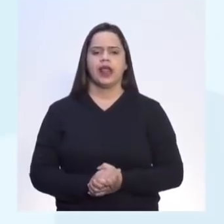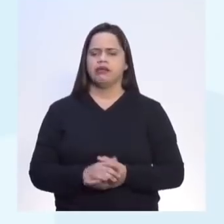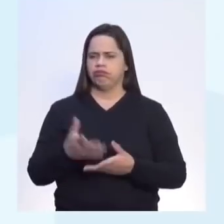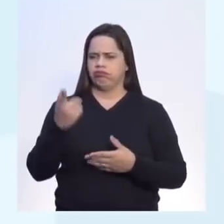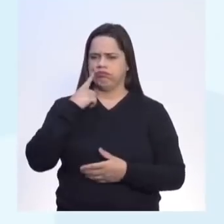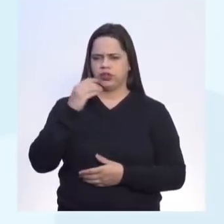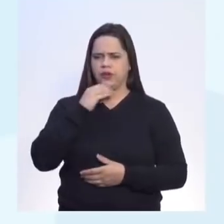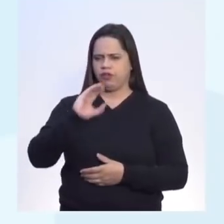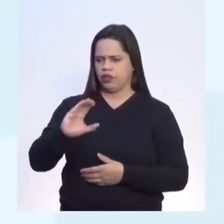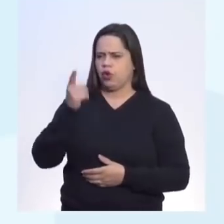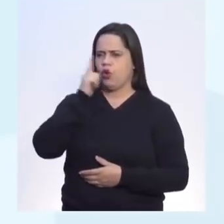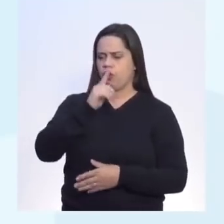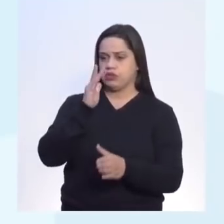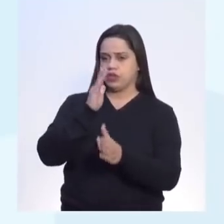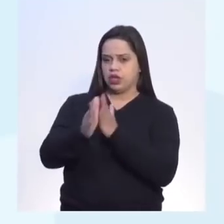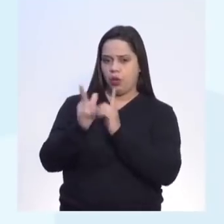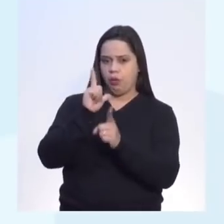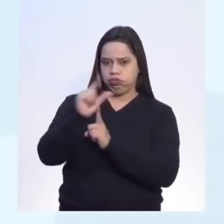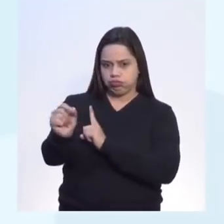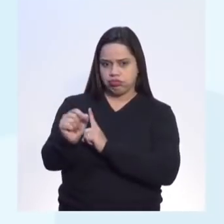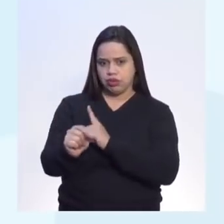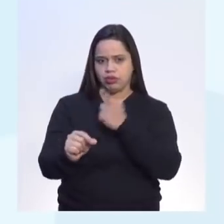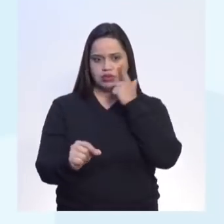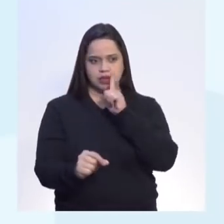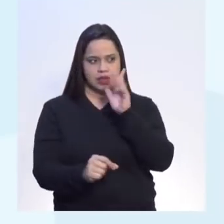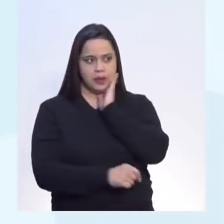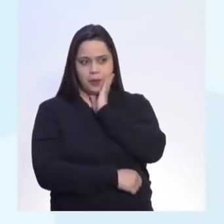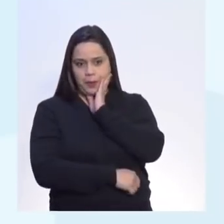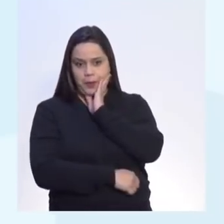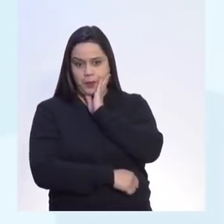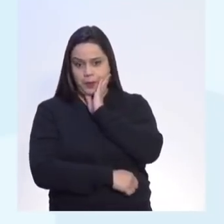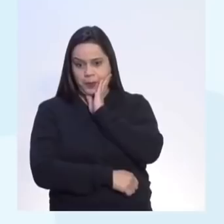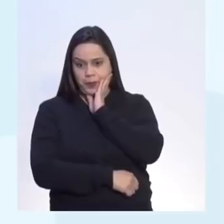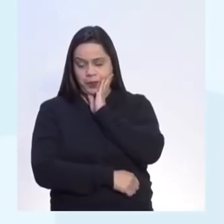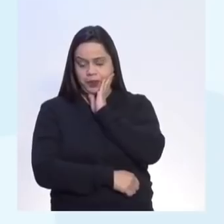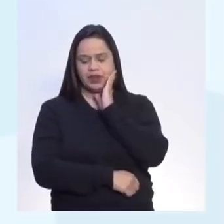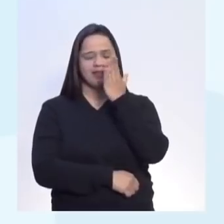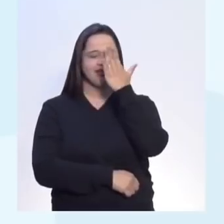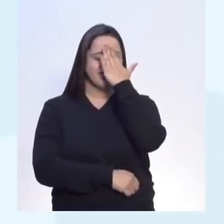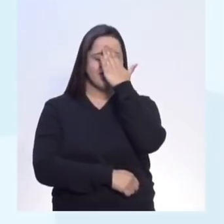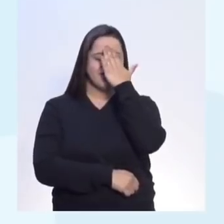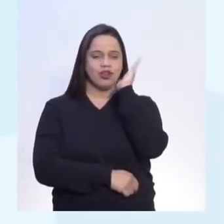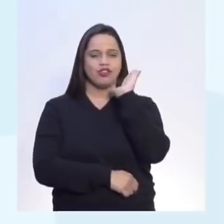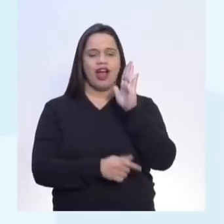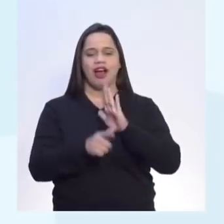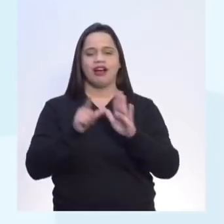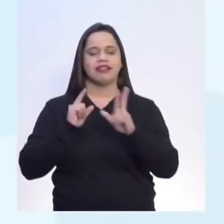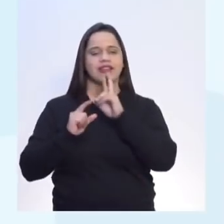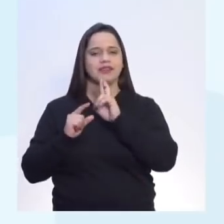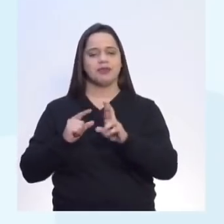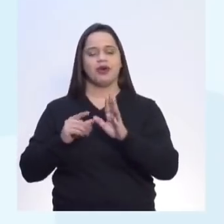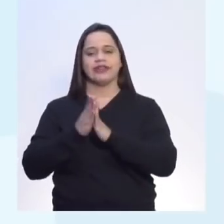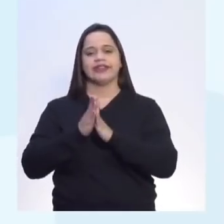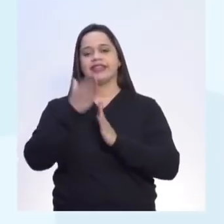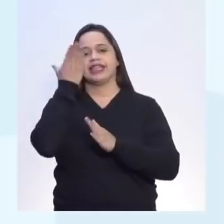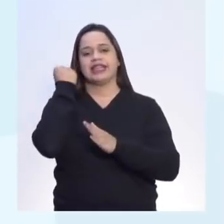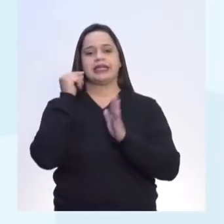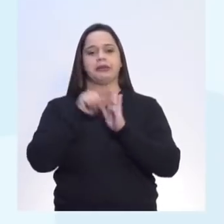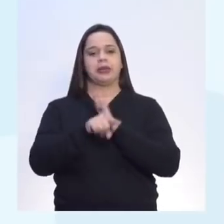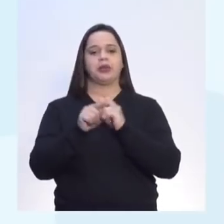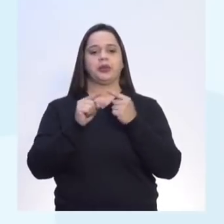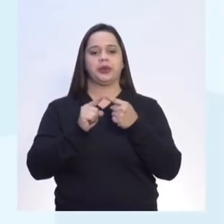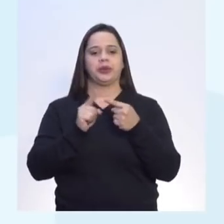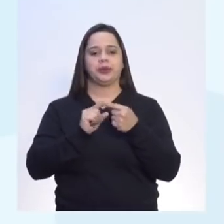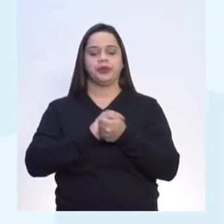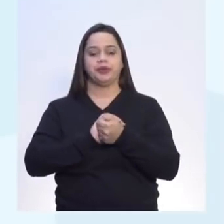que Visconde conseguiu escapar? Olha, eu já dando a resposta. Esqueci dessa pergunta, acontece, né? E o que aconteceu